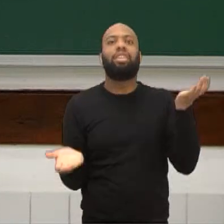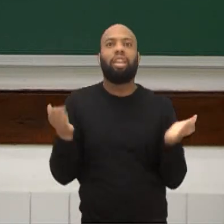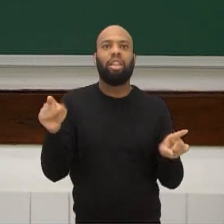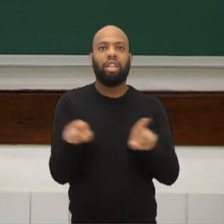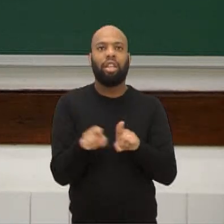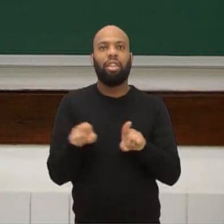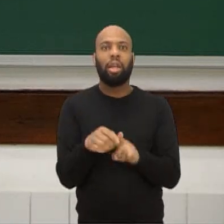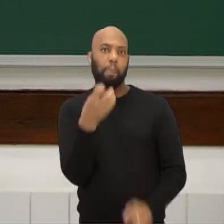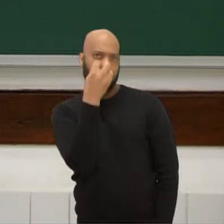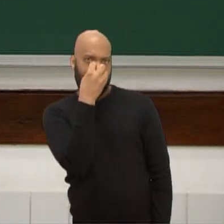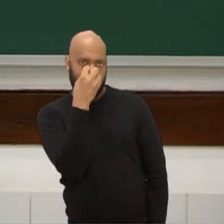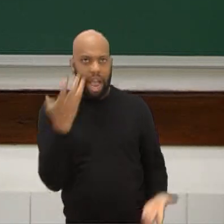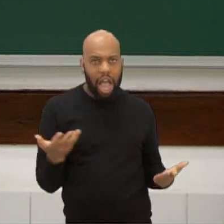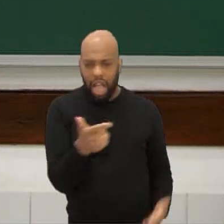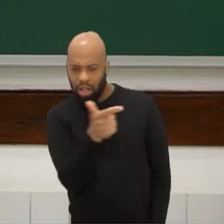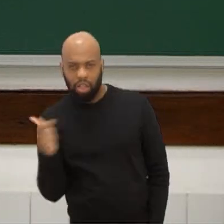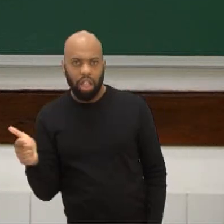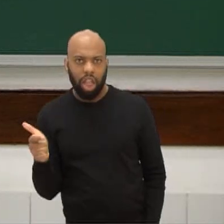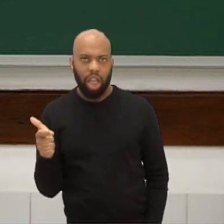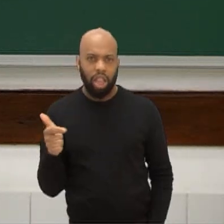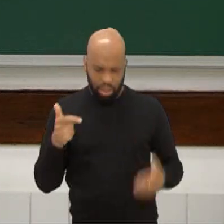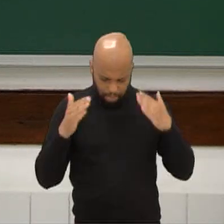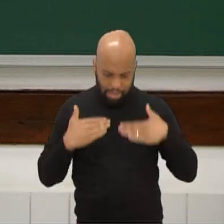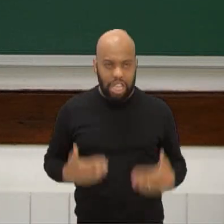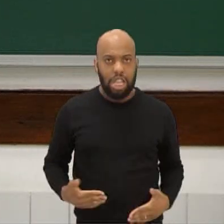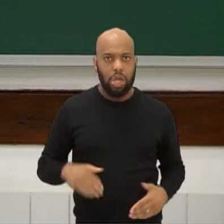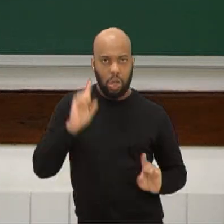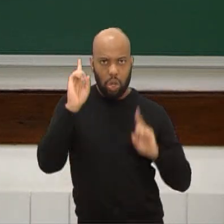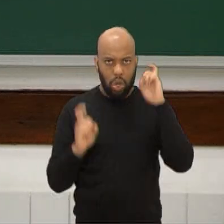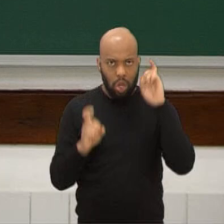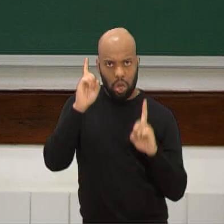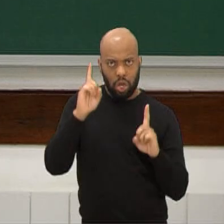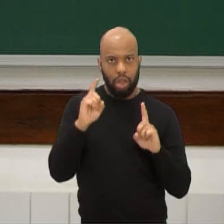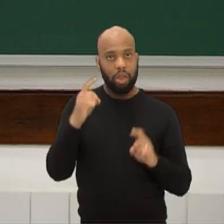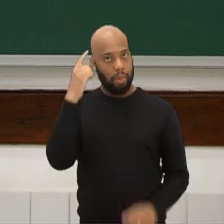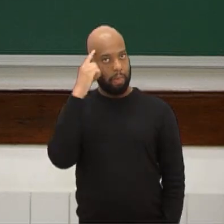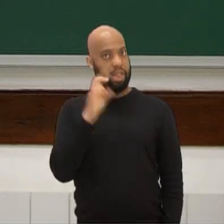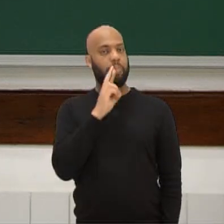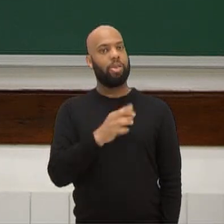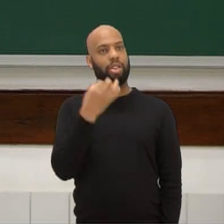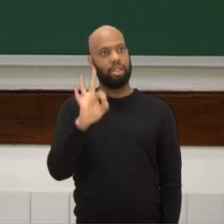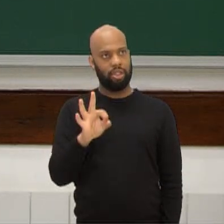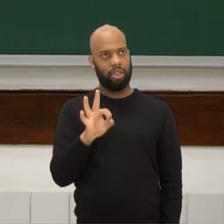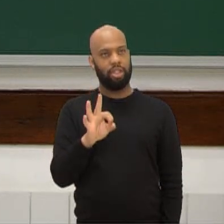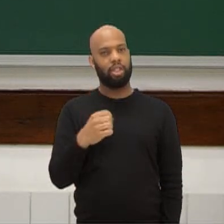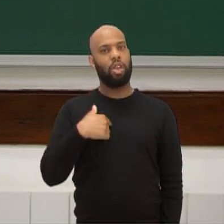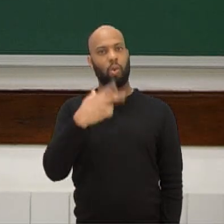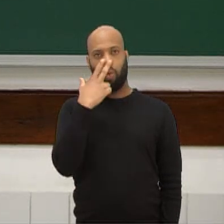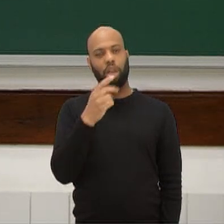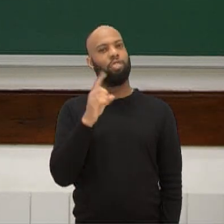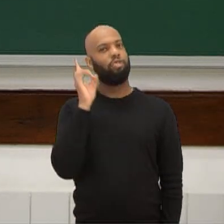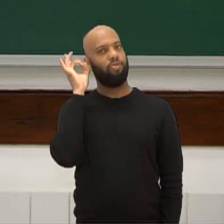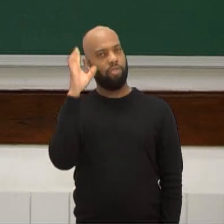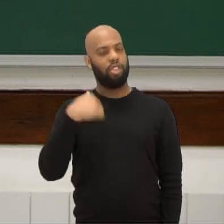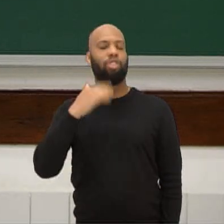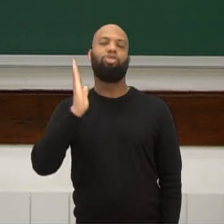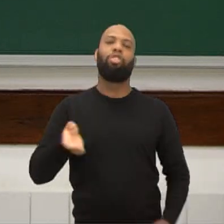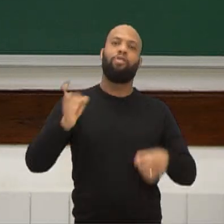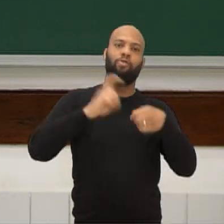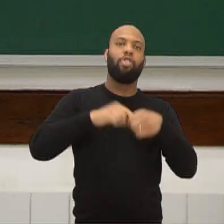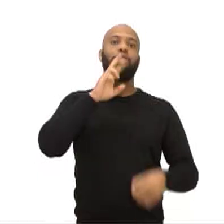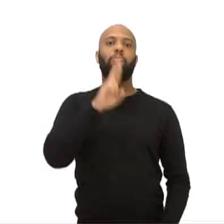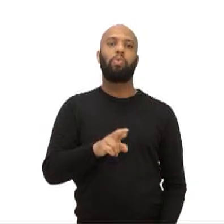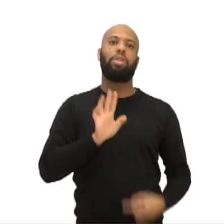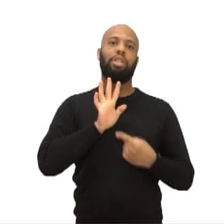no palhaço? Será que não tem expressão corporal? Pensa na alternativa correta. Tenho certeza que vai ser fácil para você. E eu já volto com a